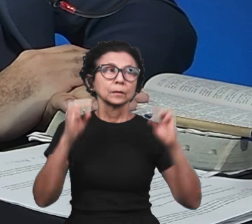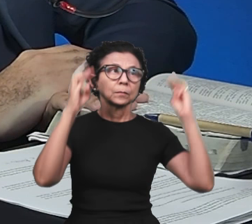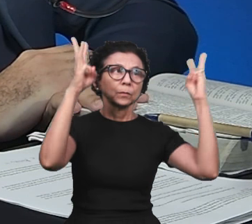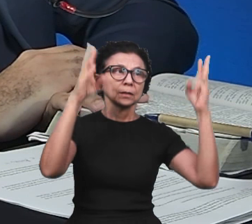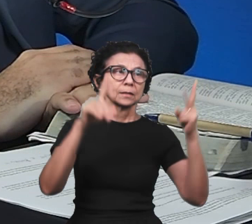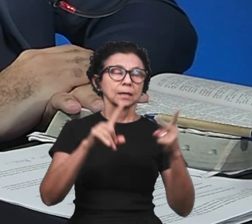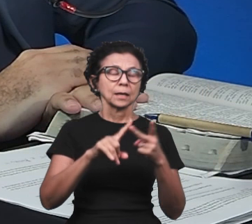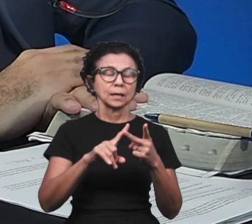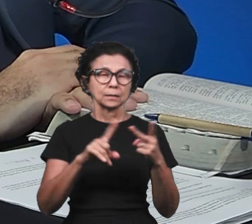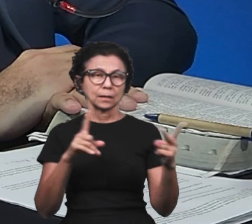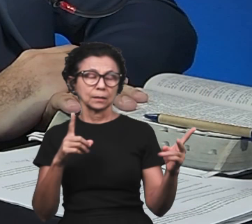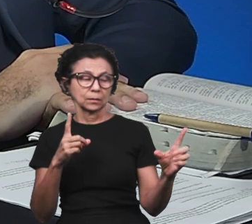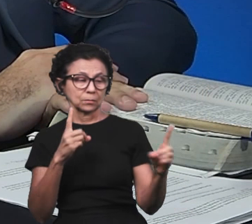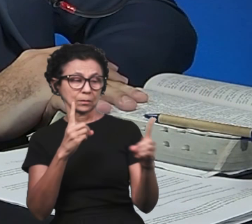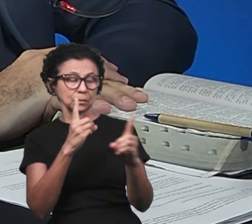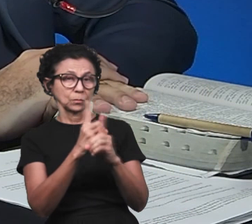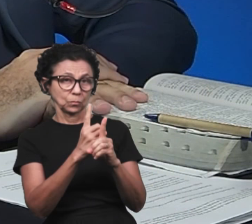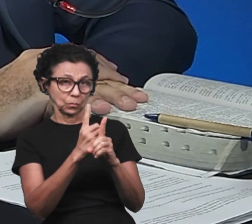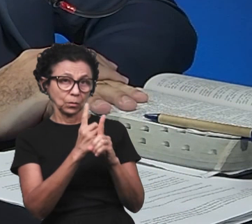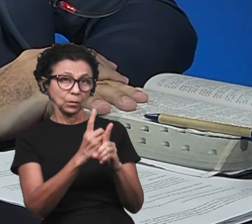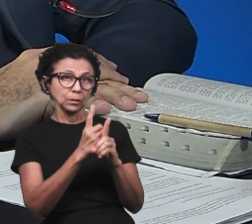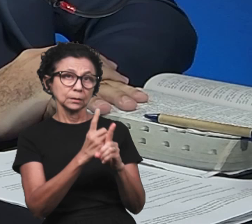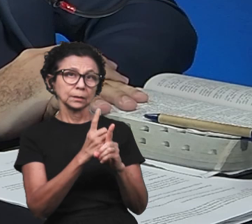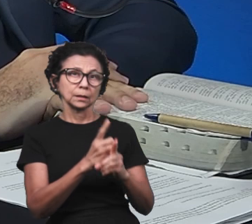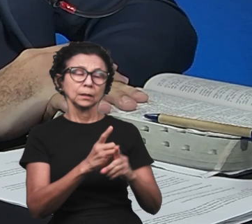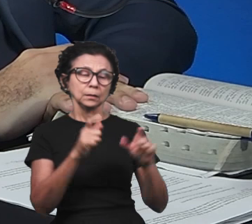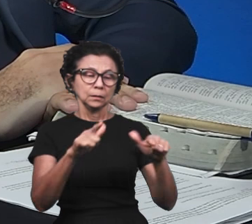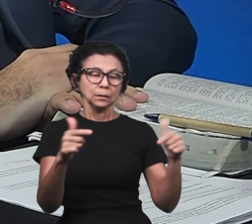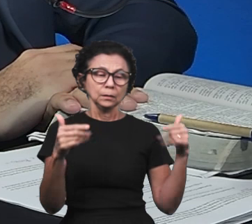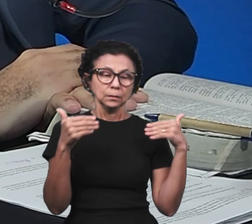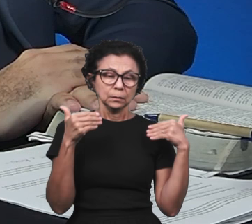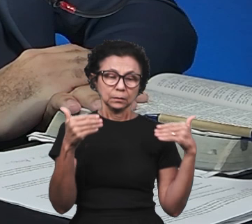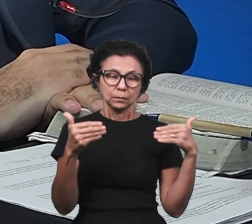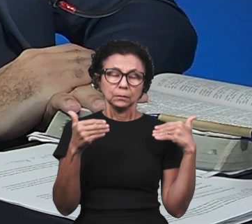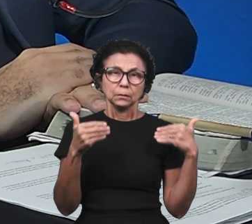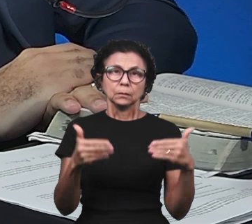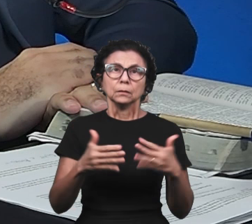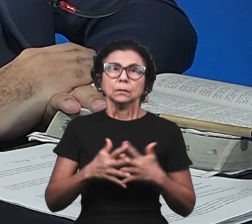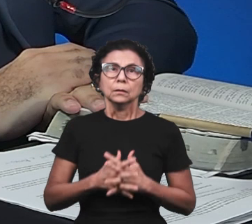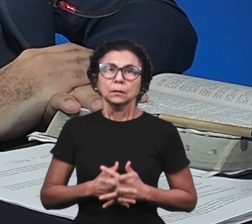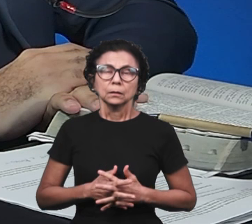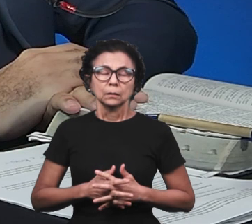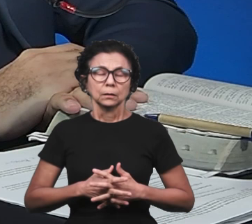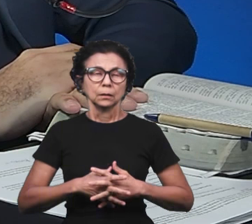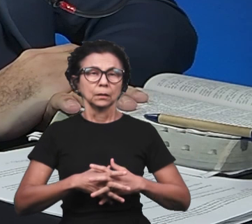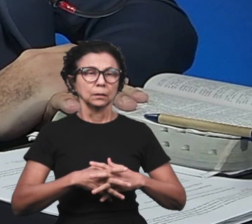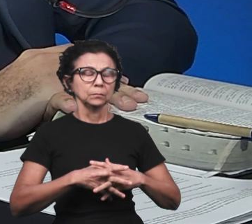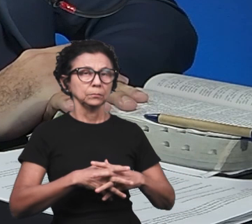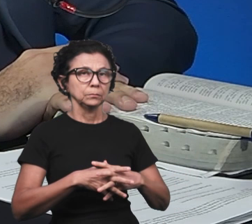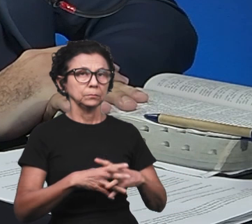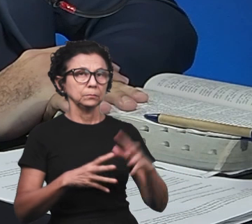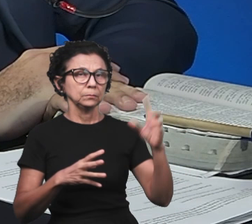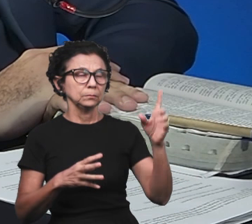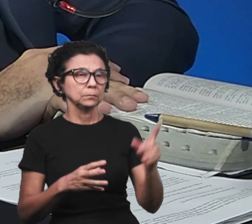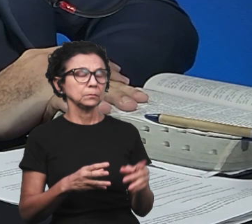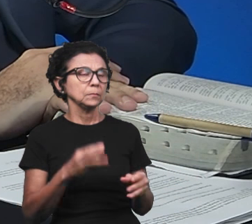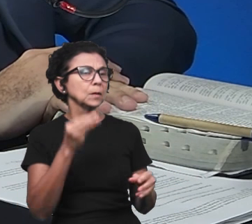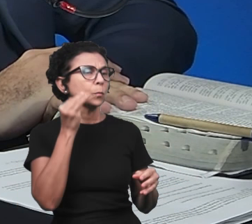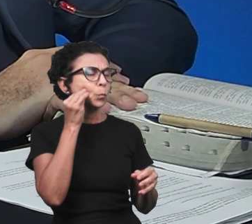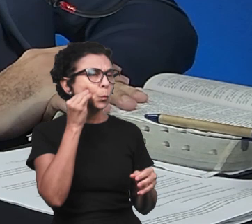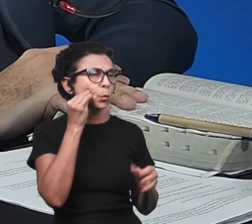que o Senhor havia mandado procurar Moisés ali no deserto, ele encontra e o beijou, que o beijo era o